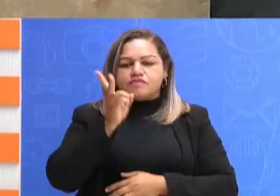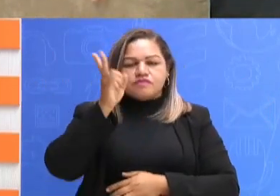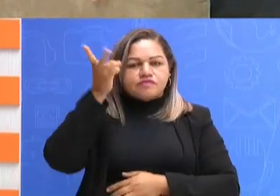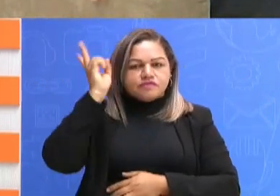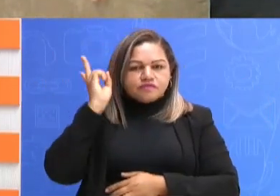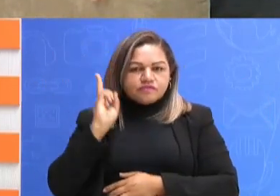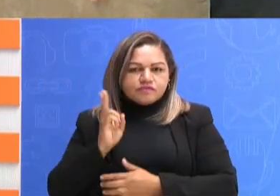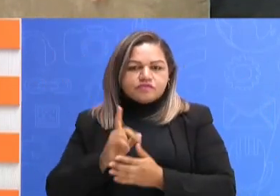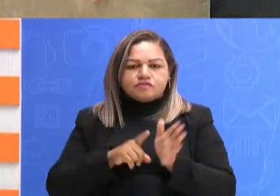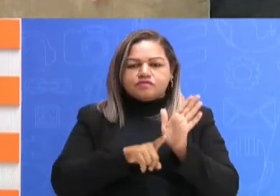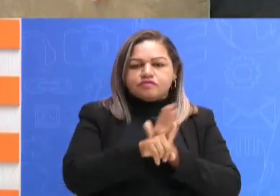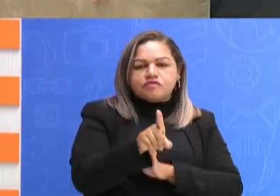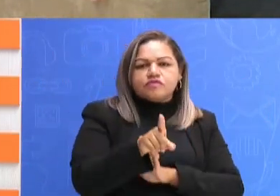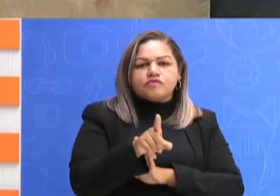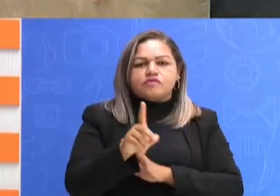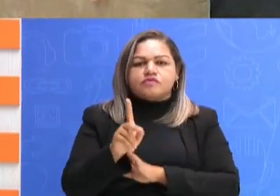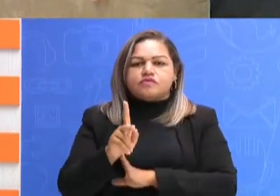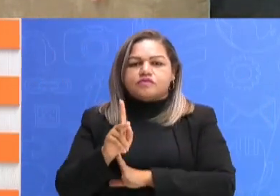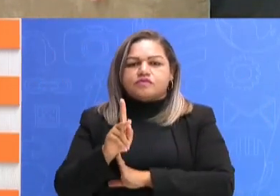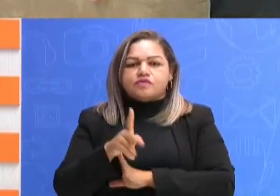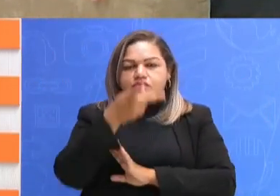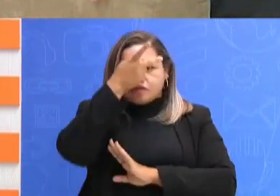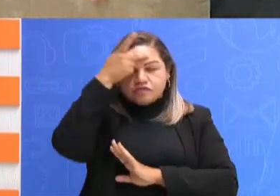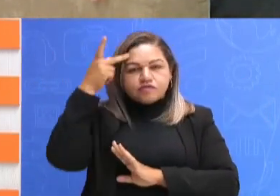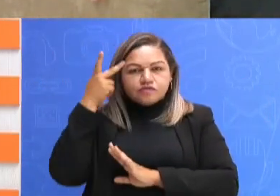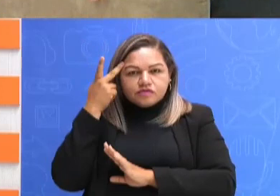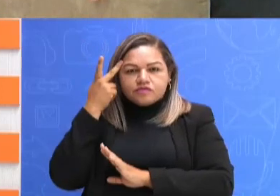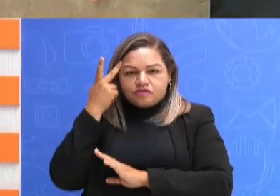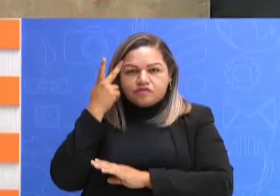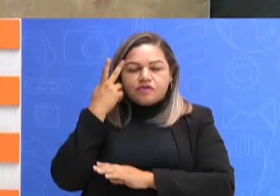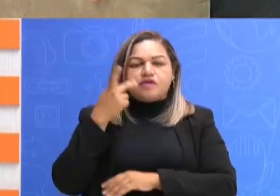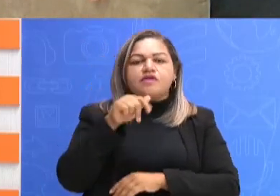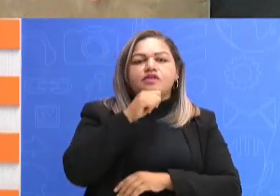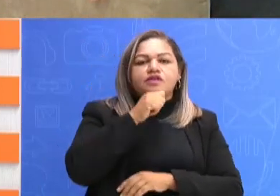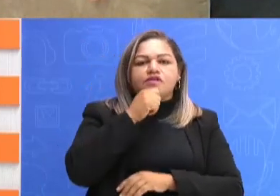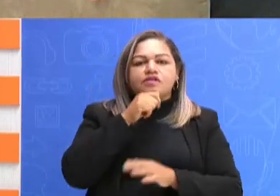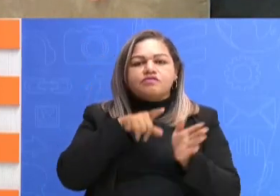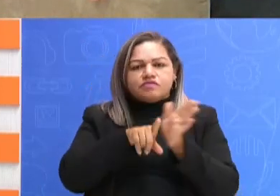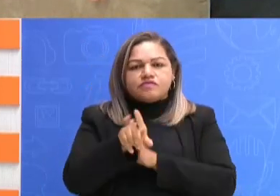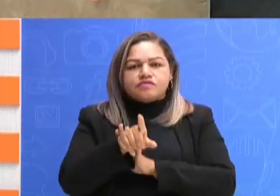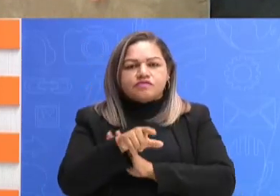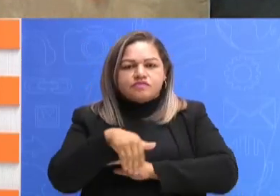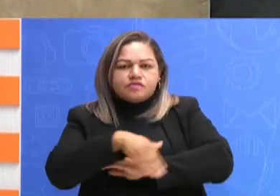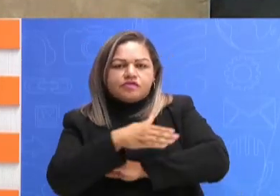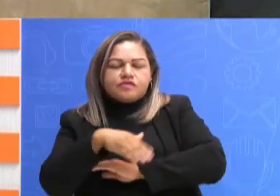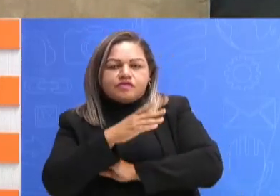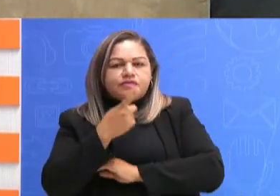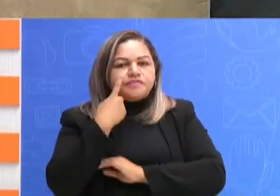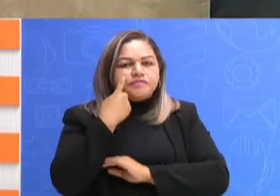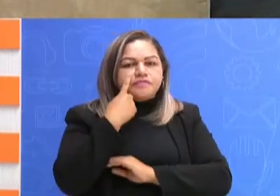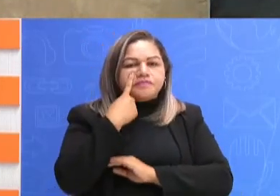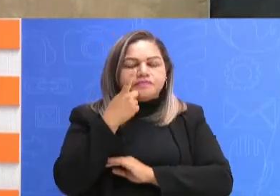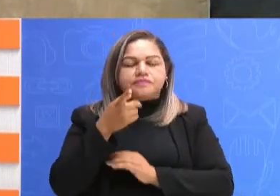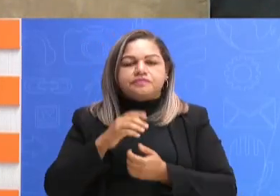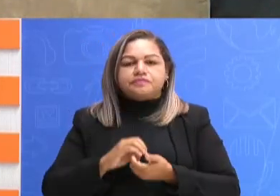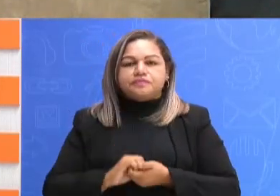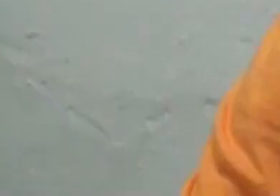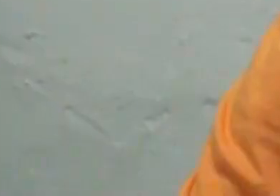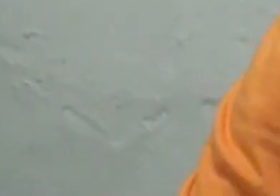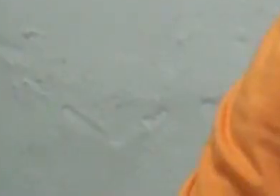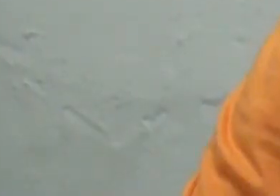aqui com as perguntas do povo, prefeito. Acho que ainda tem mais uma pergunta aí do pessoal das ruas, né? Vamos conferir então, bota aí no ar.